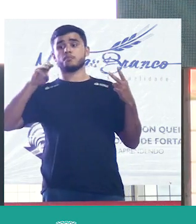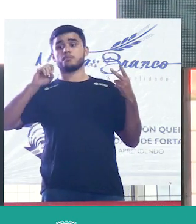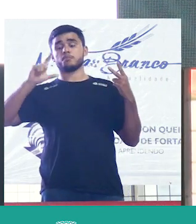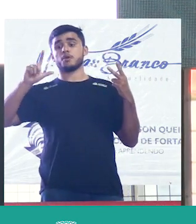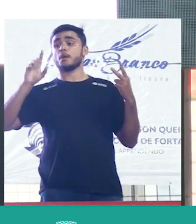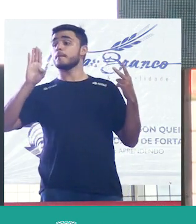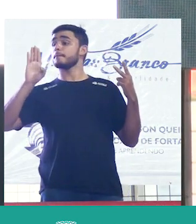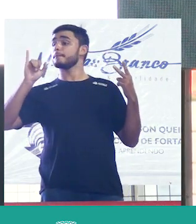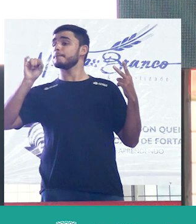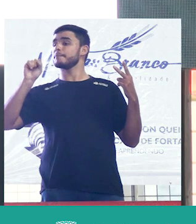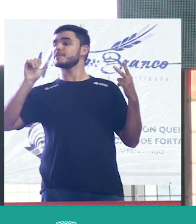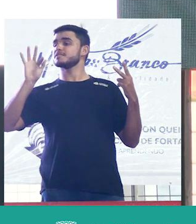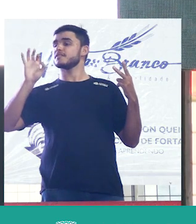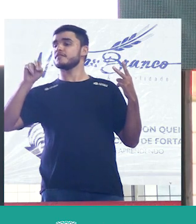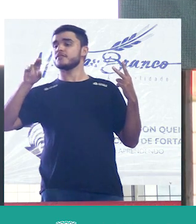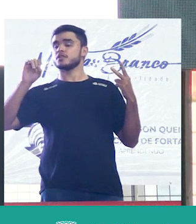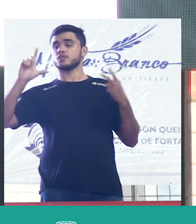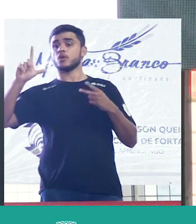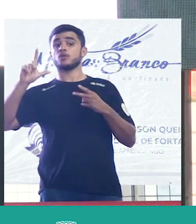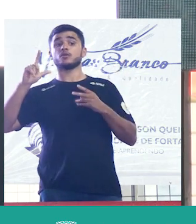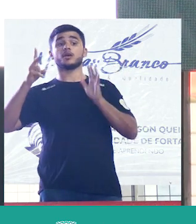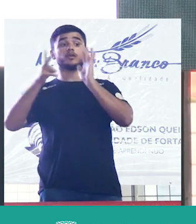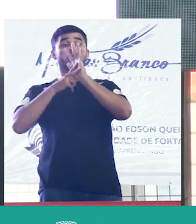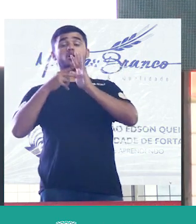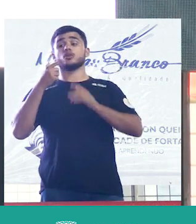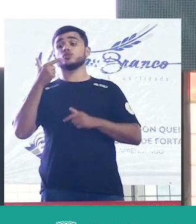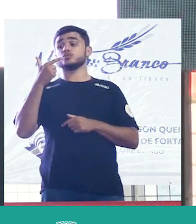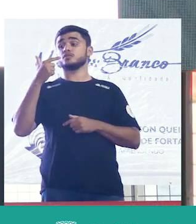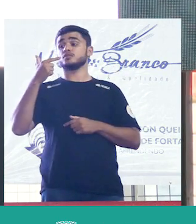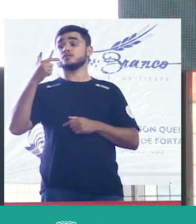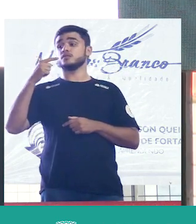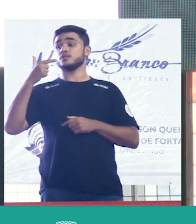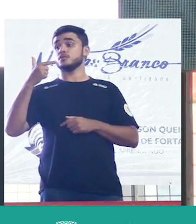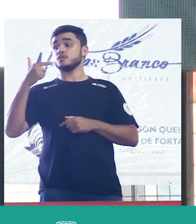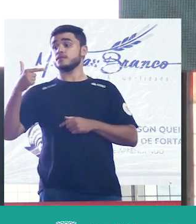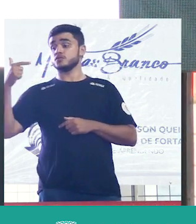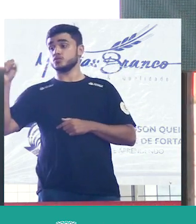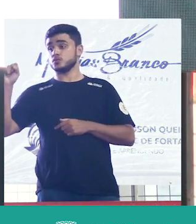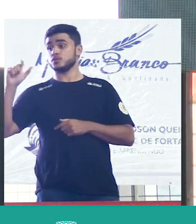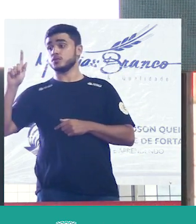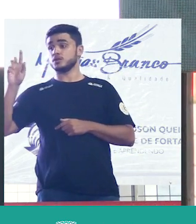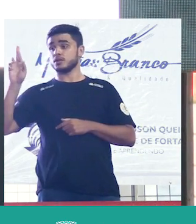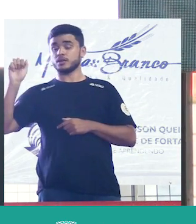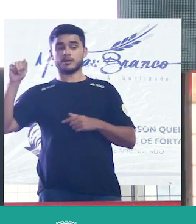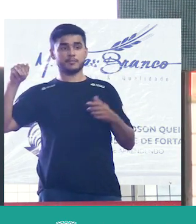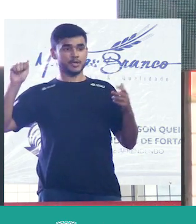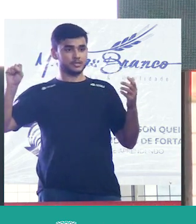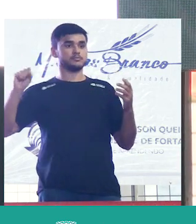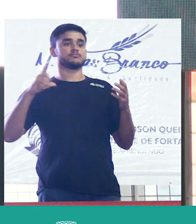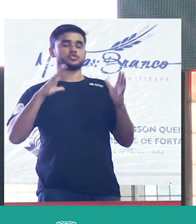de bisfenol pesa 228 gramas. A massa molar foi dada.